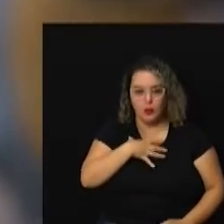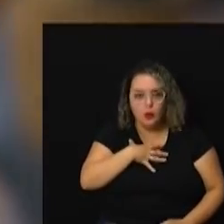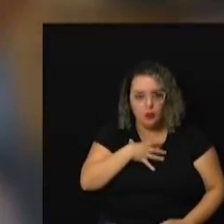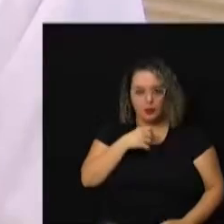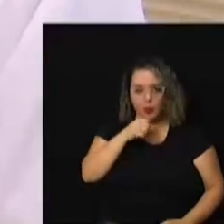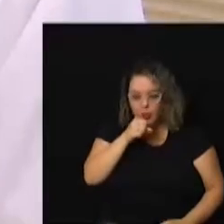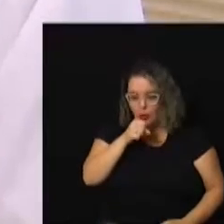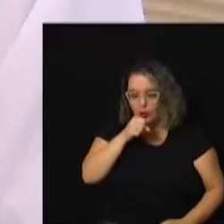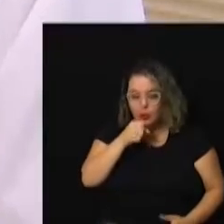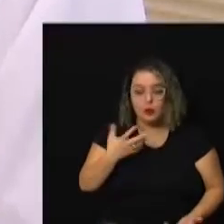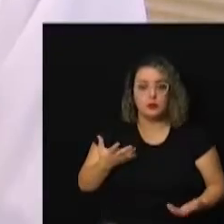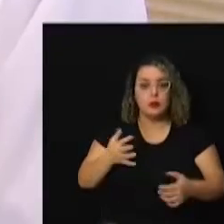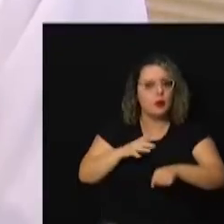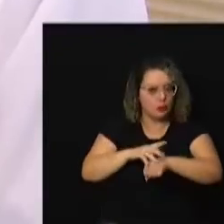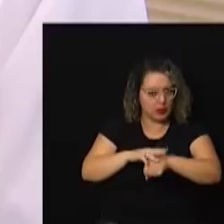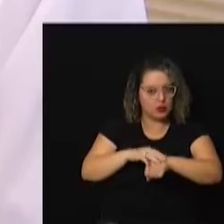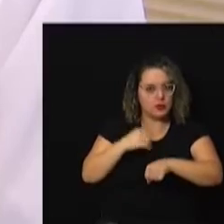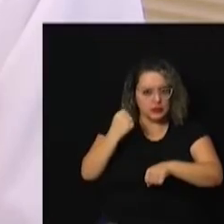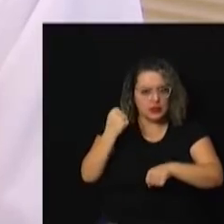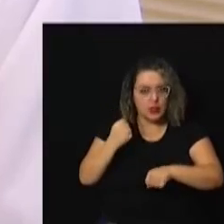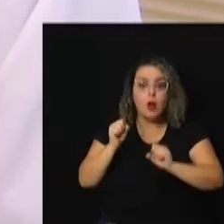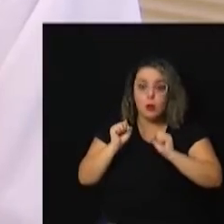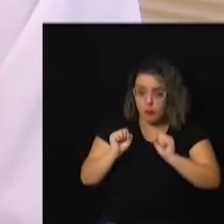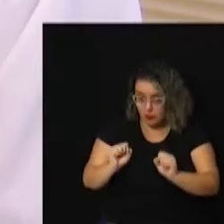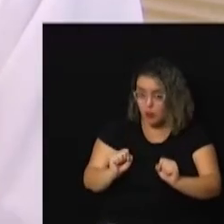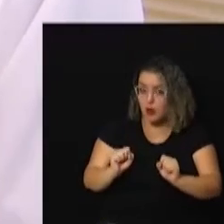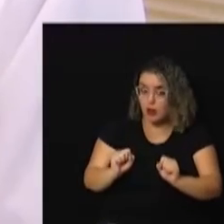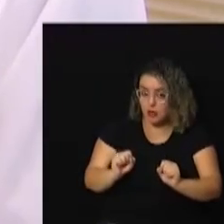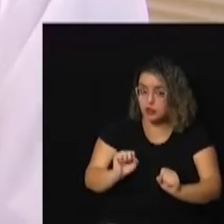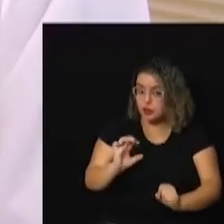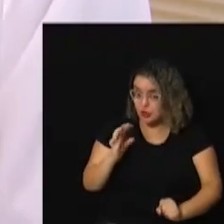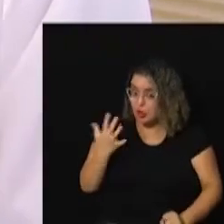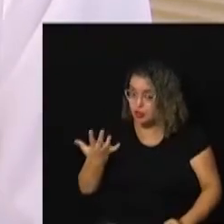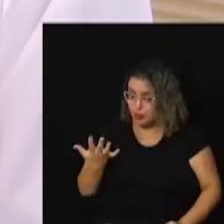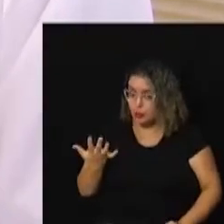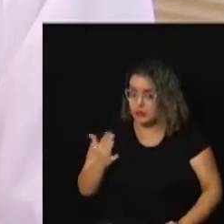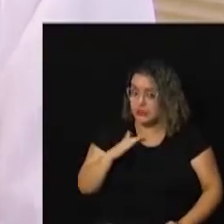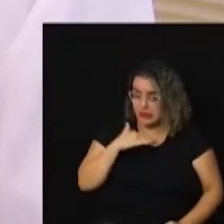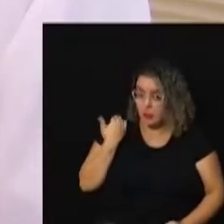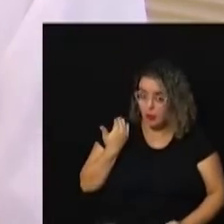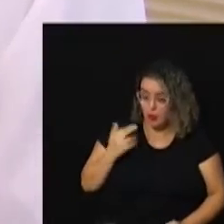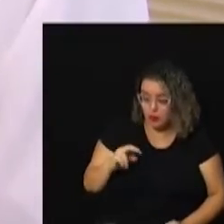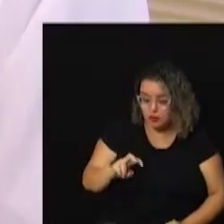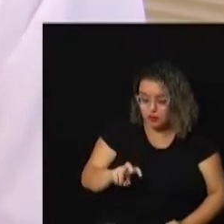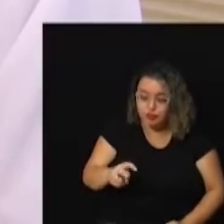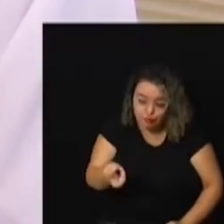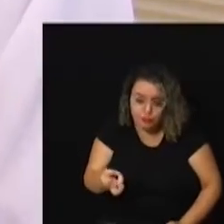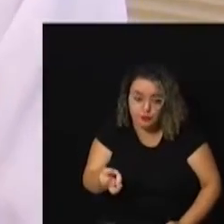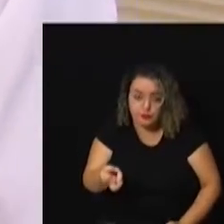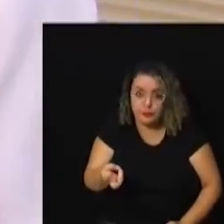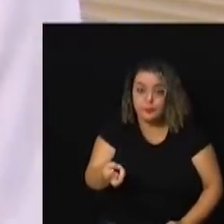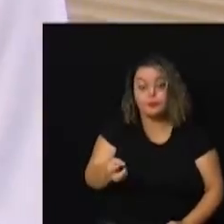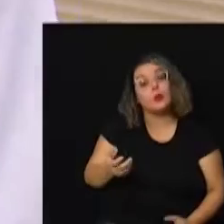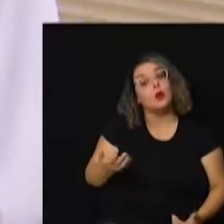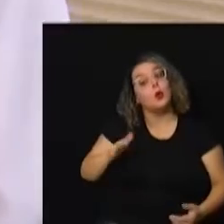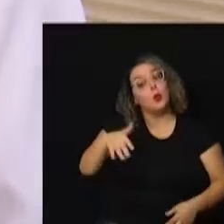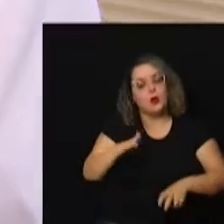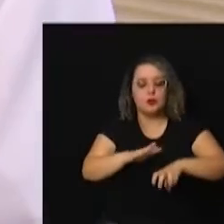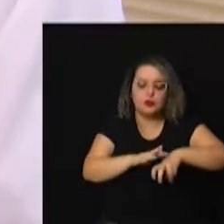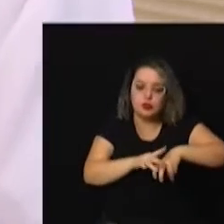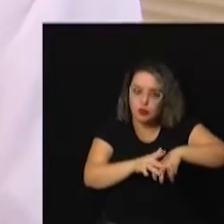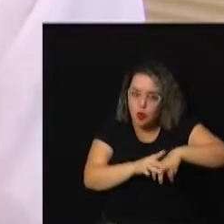broncodilatadores, corticosteroides também, dependendo de cada animal. Cada animal é tratado de uma forma, dependendo da conduta